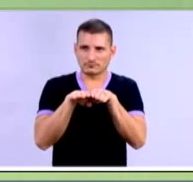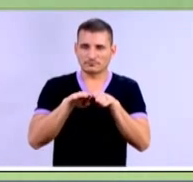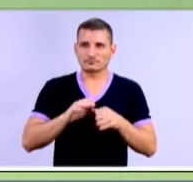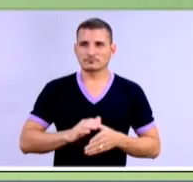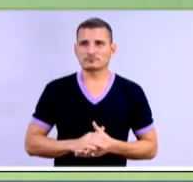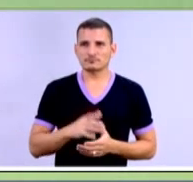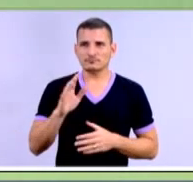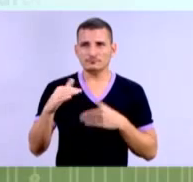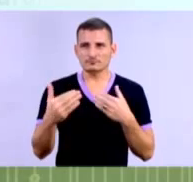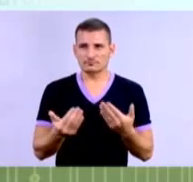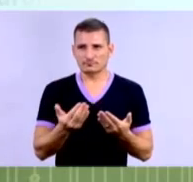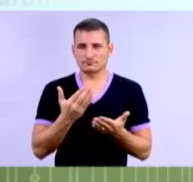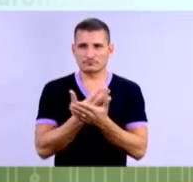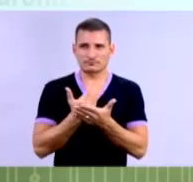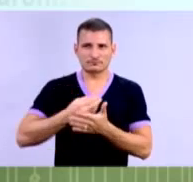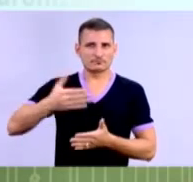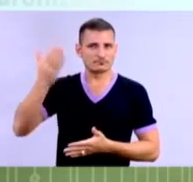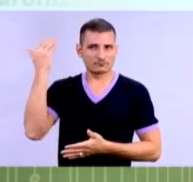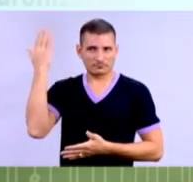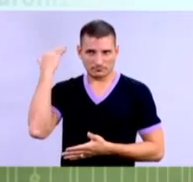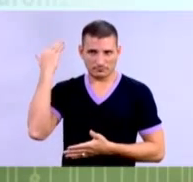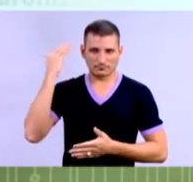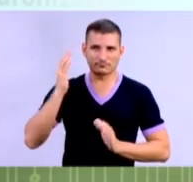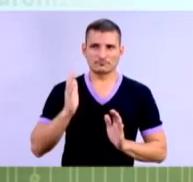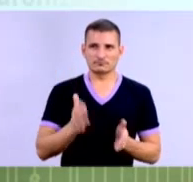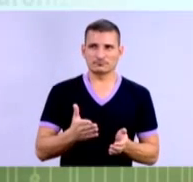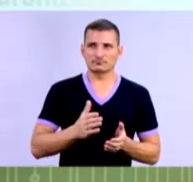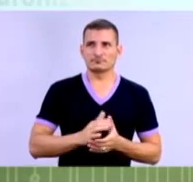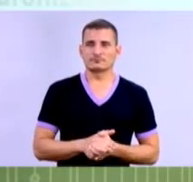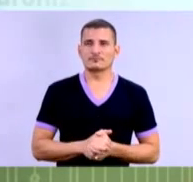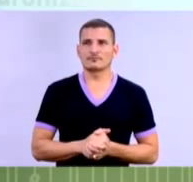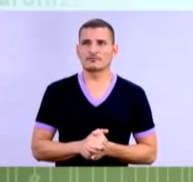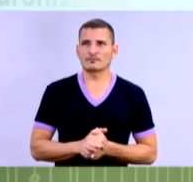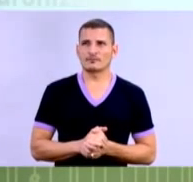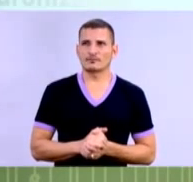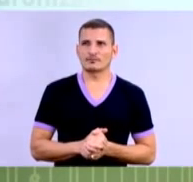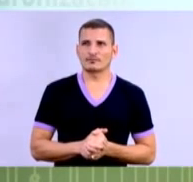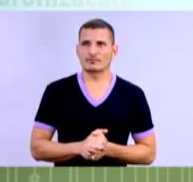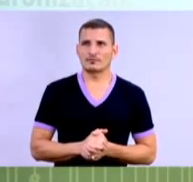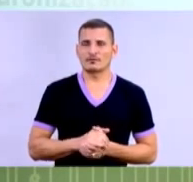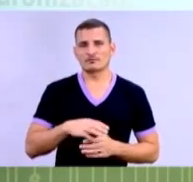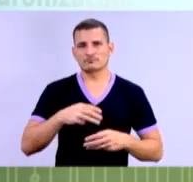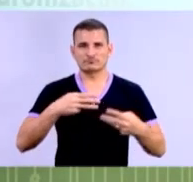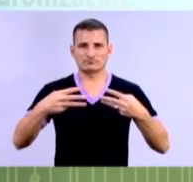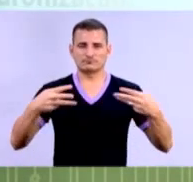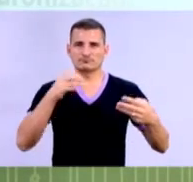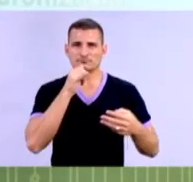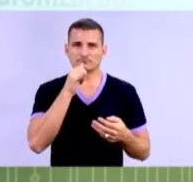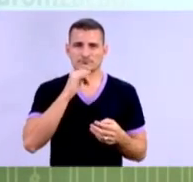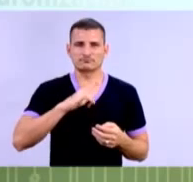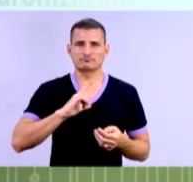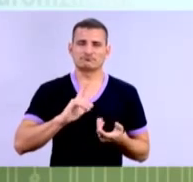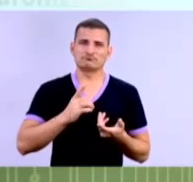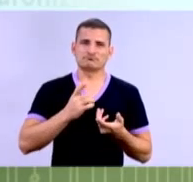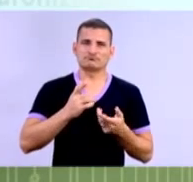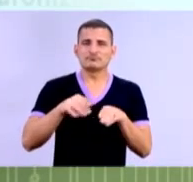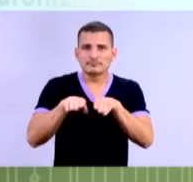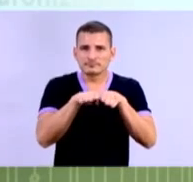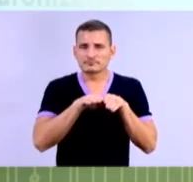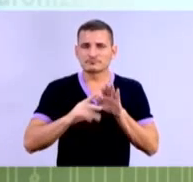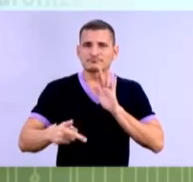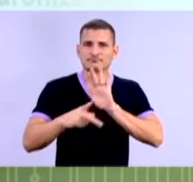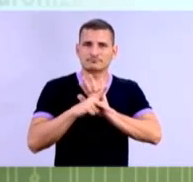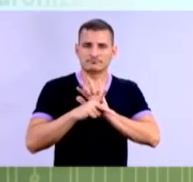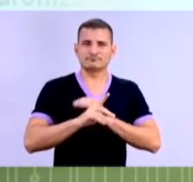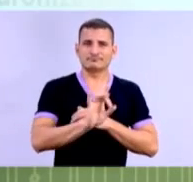viu anteriormente, né, nas nossas outras aulas, que as redes elas eram, por exemplo, com padrões proprietários, que cada